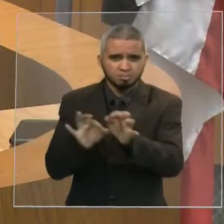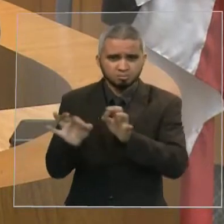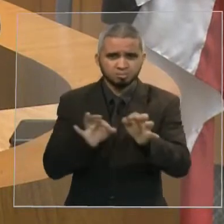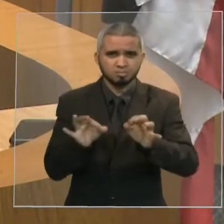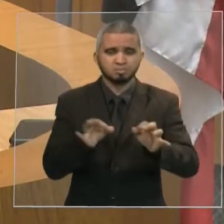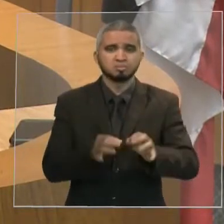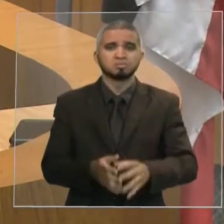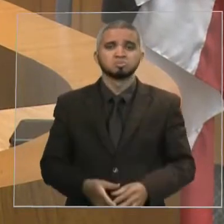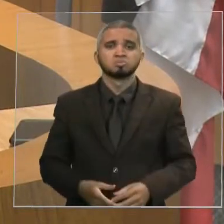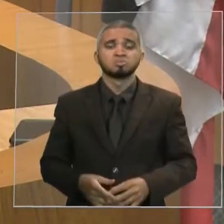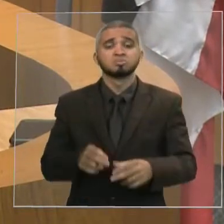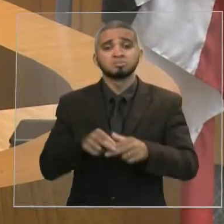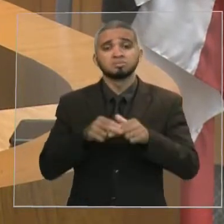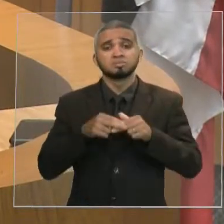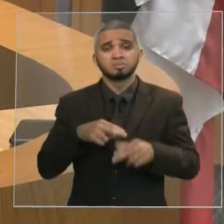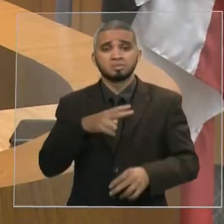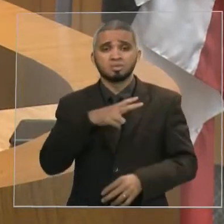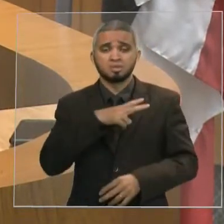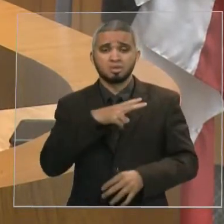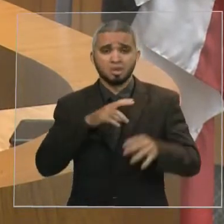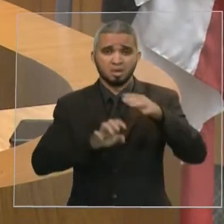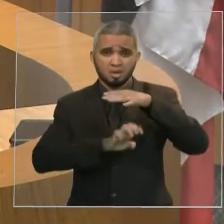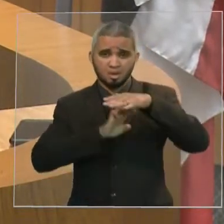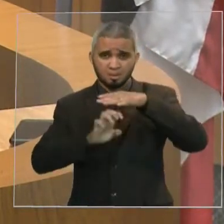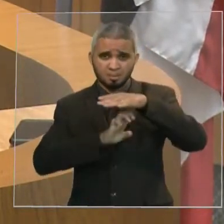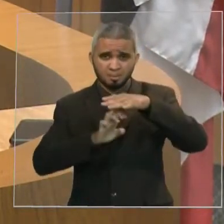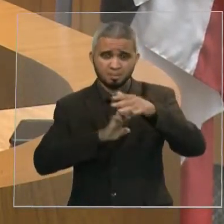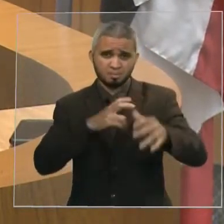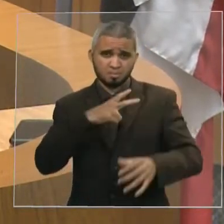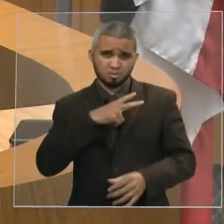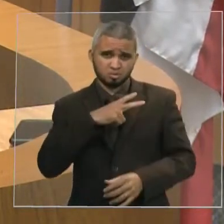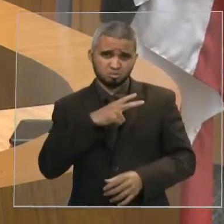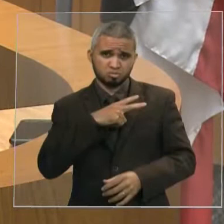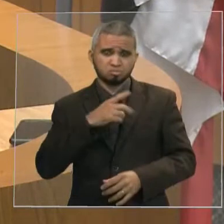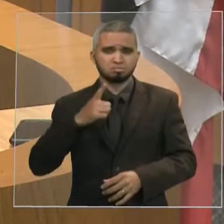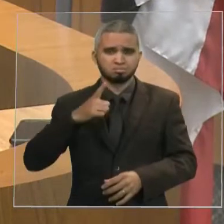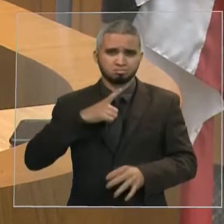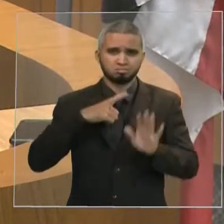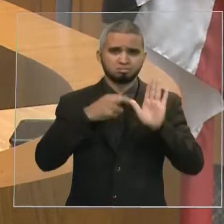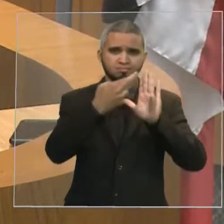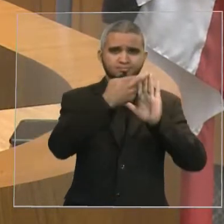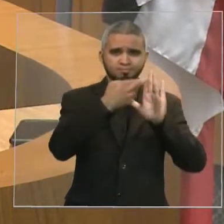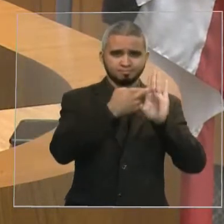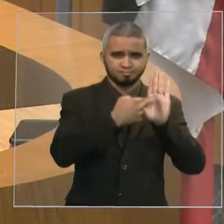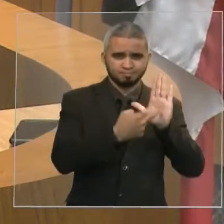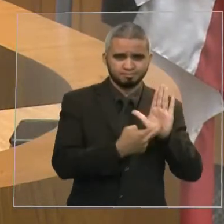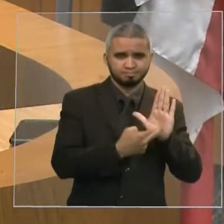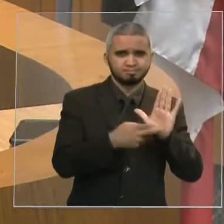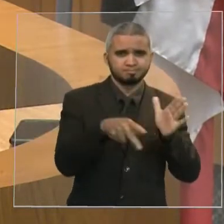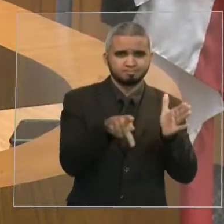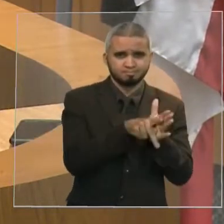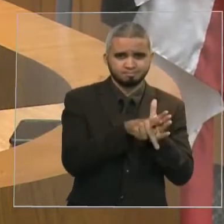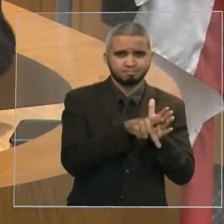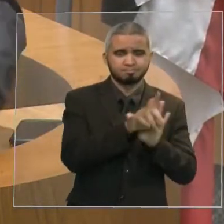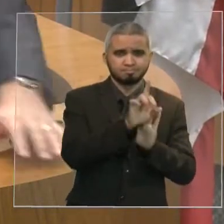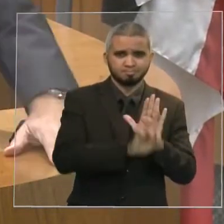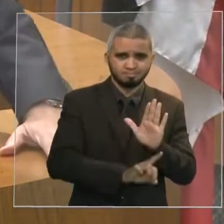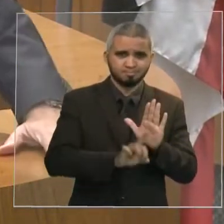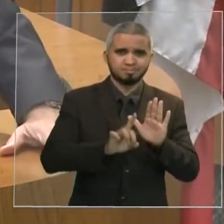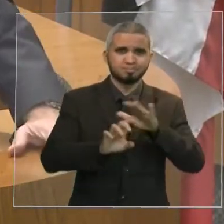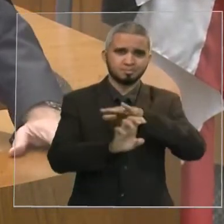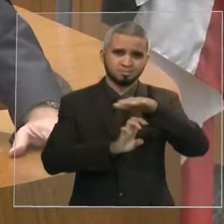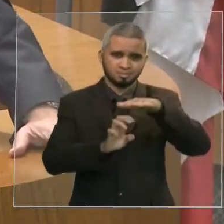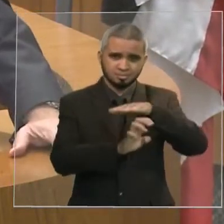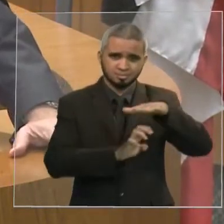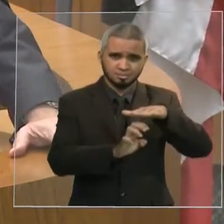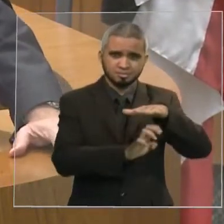no que diz respeito à contratação dos funcionários, dos empregados, ela é única e exclusiva